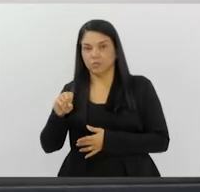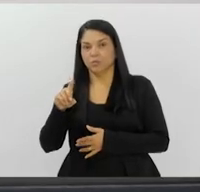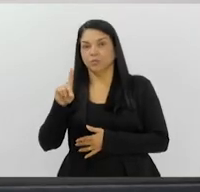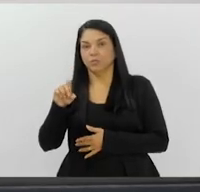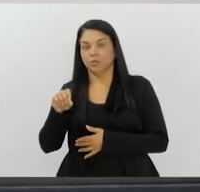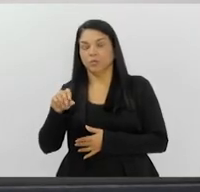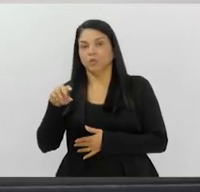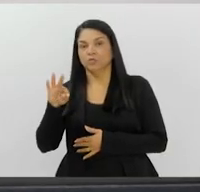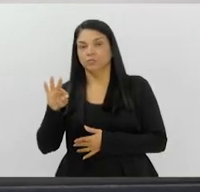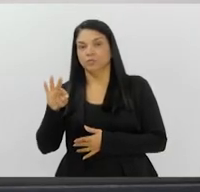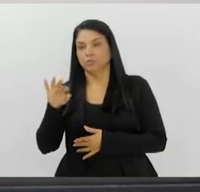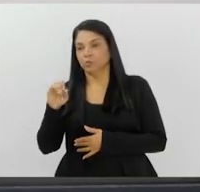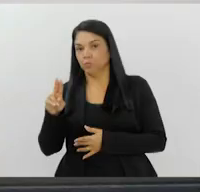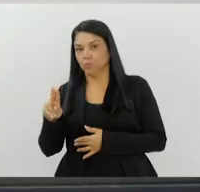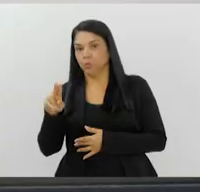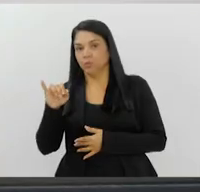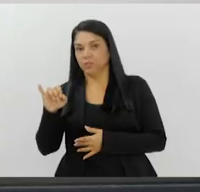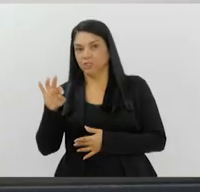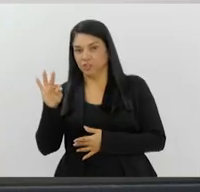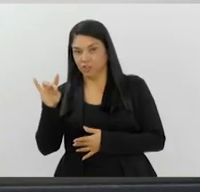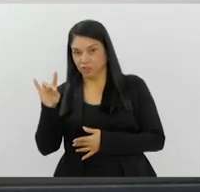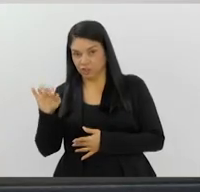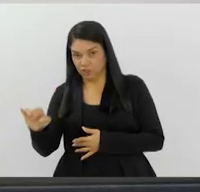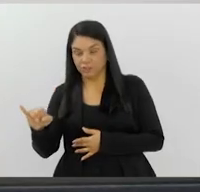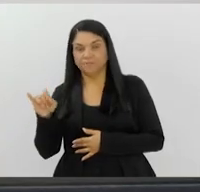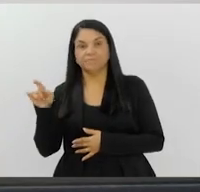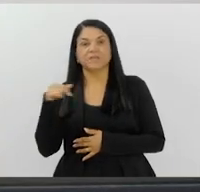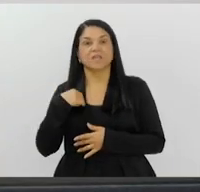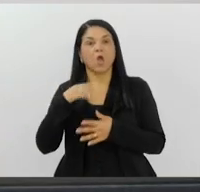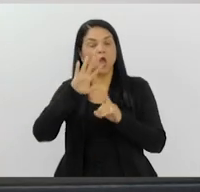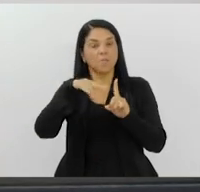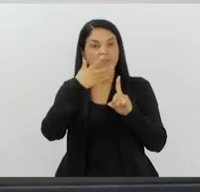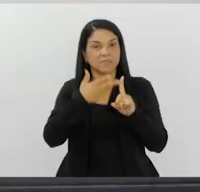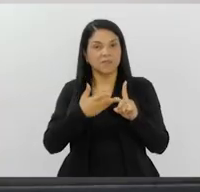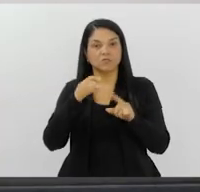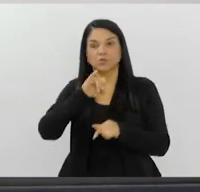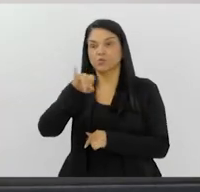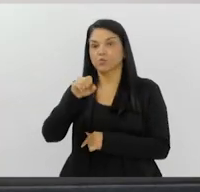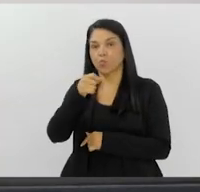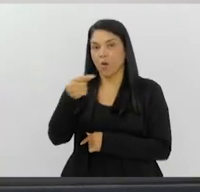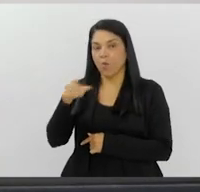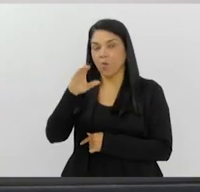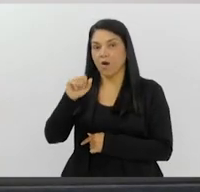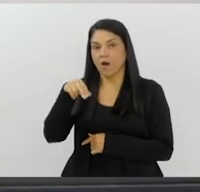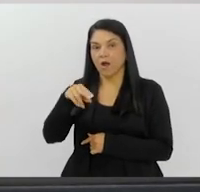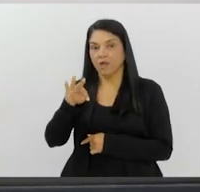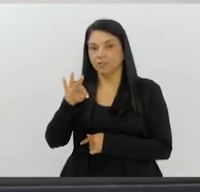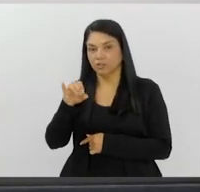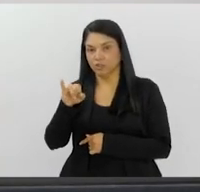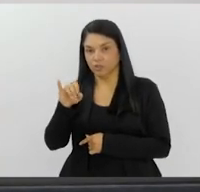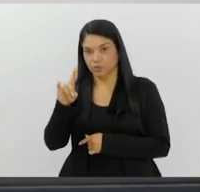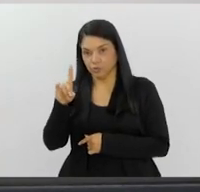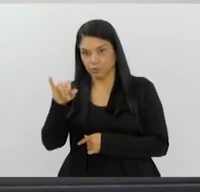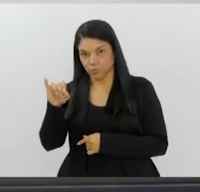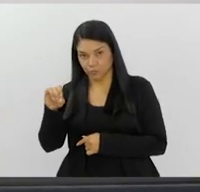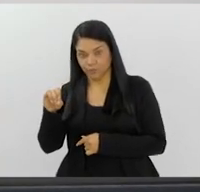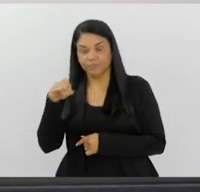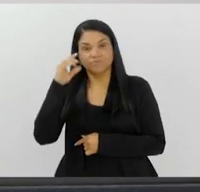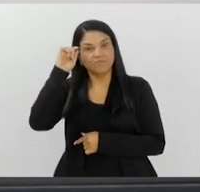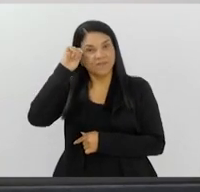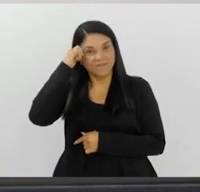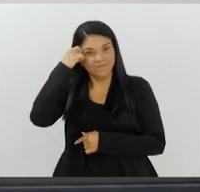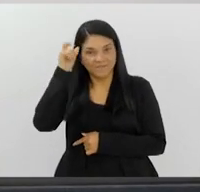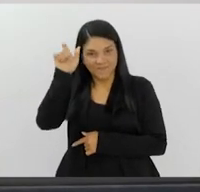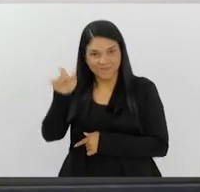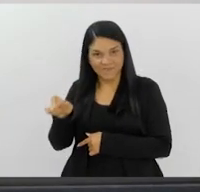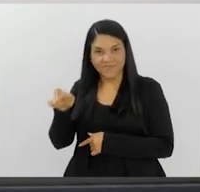eles fizeram ao João Cândido nosso Almirante negro e tivemos recentemente inclusive na estátua do Almirante negro que agora tá